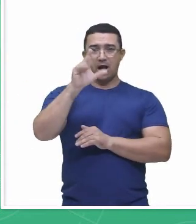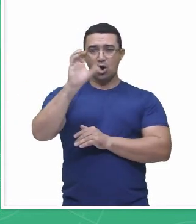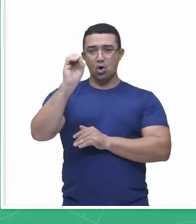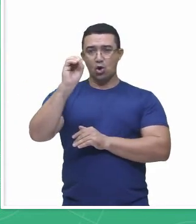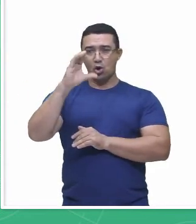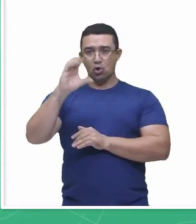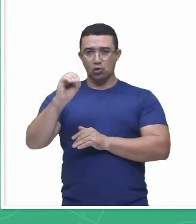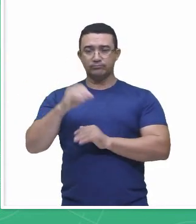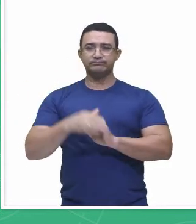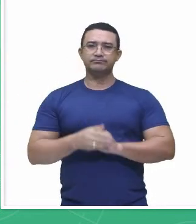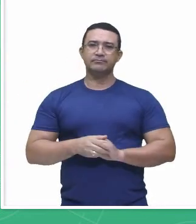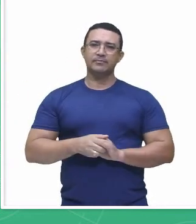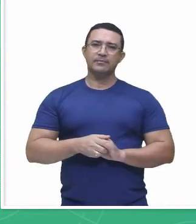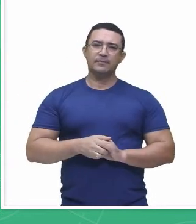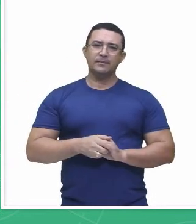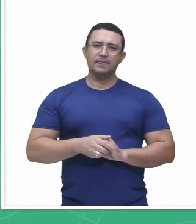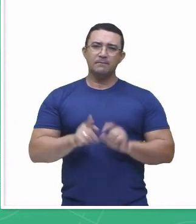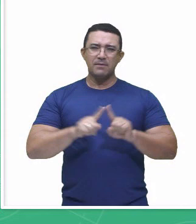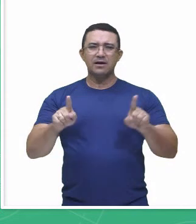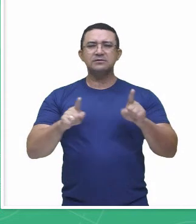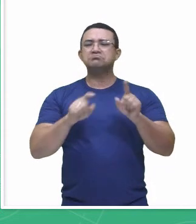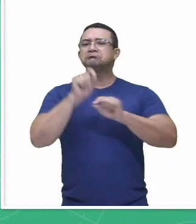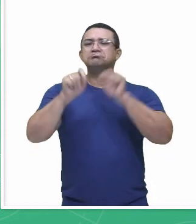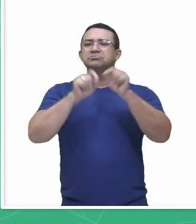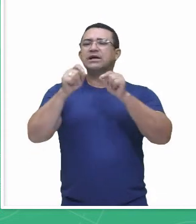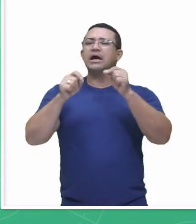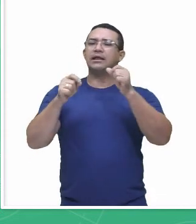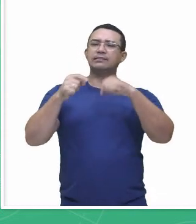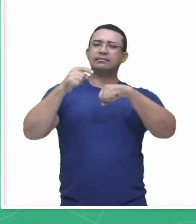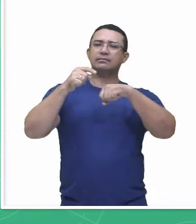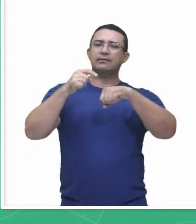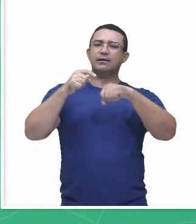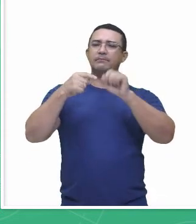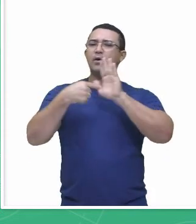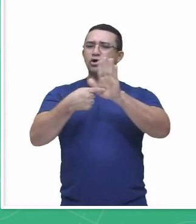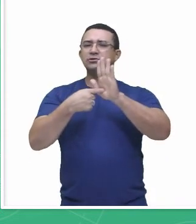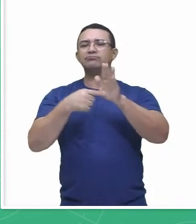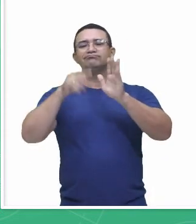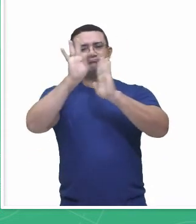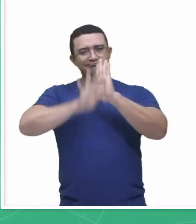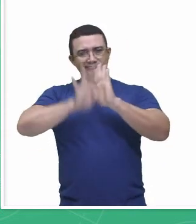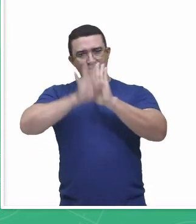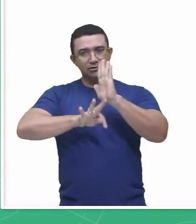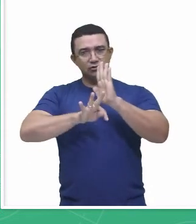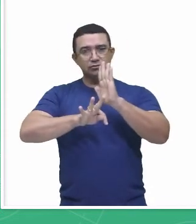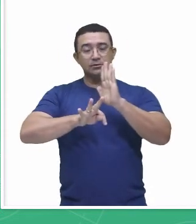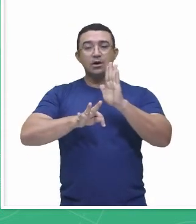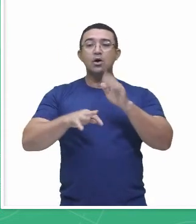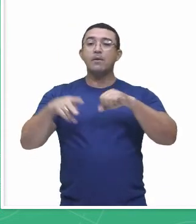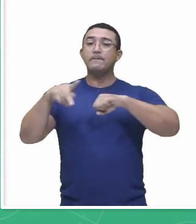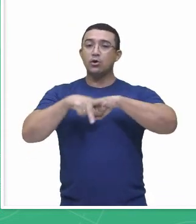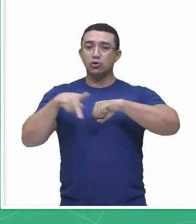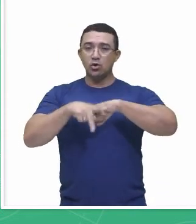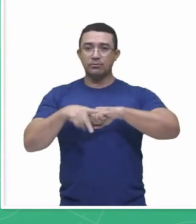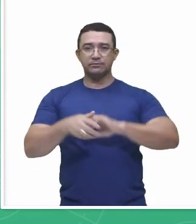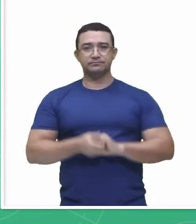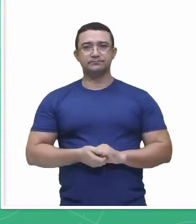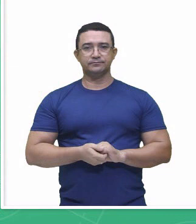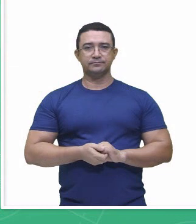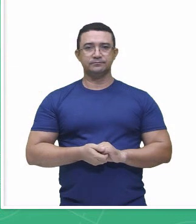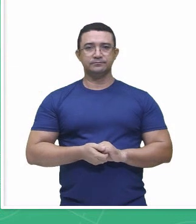gente pergunta a respeito dos pronomes e não de período literário em si, tá bom? Olhem só, em os